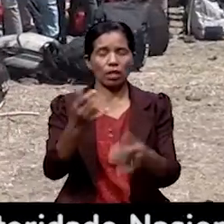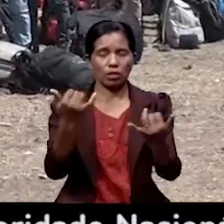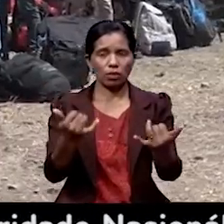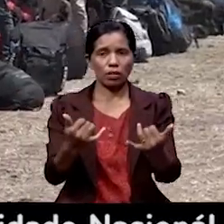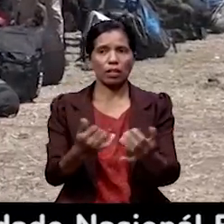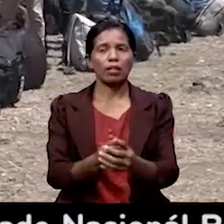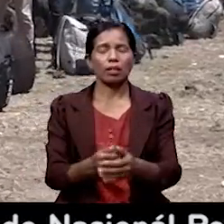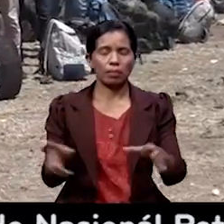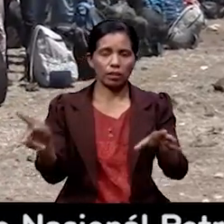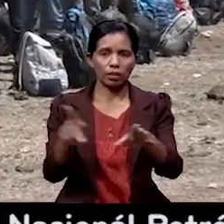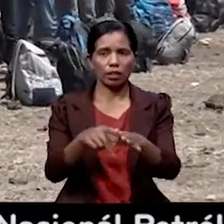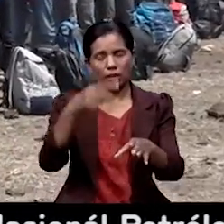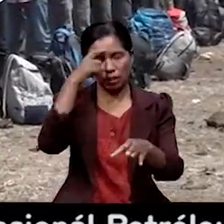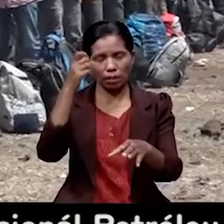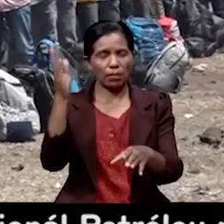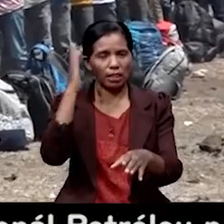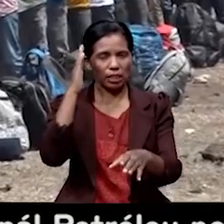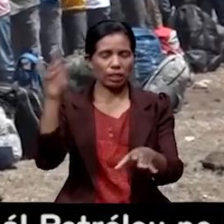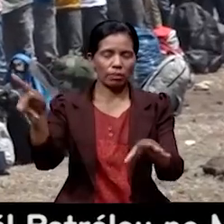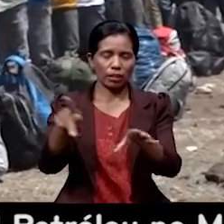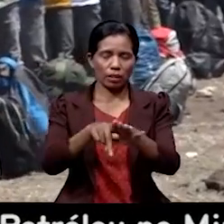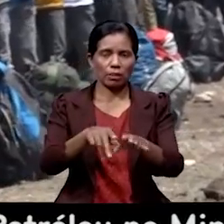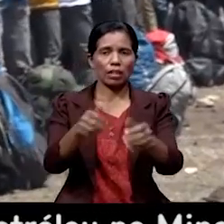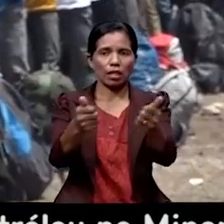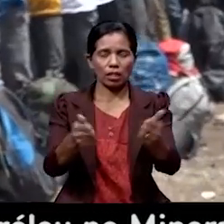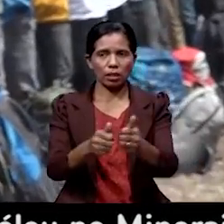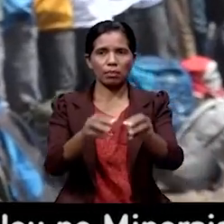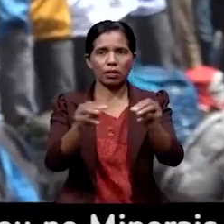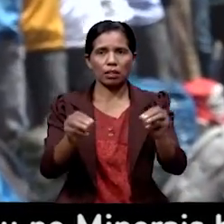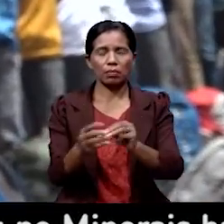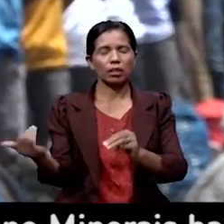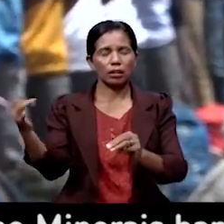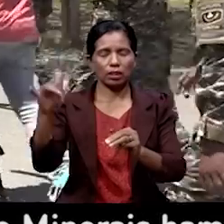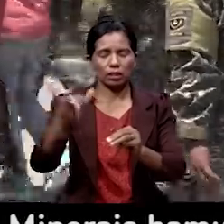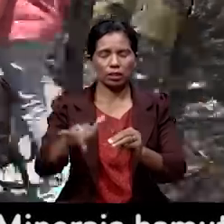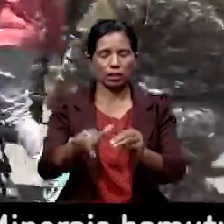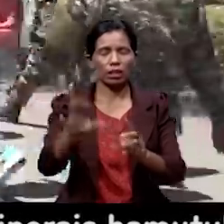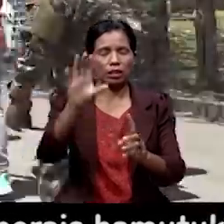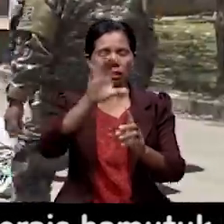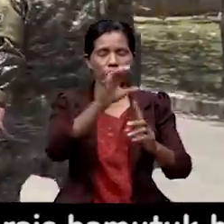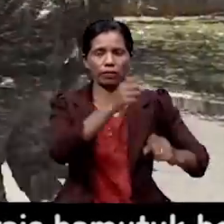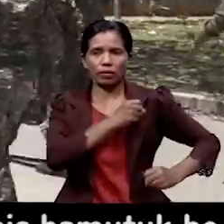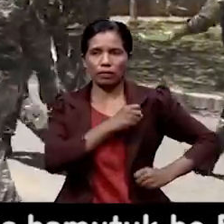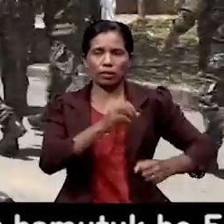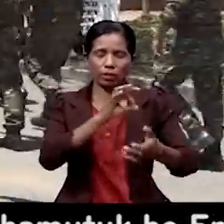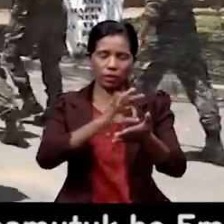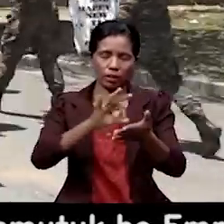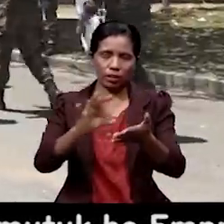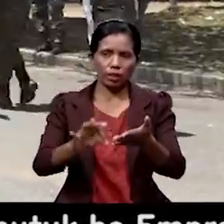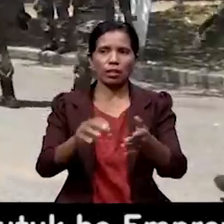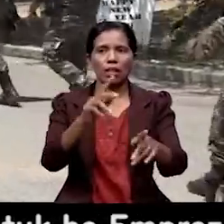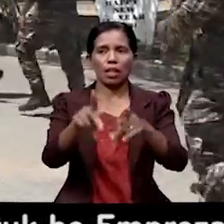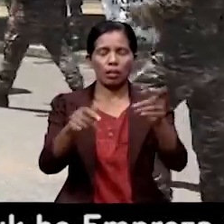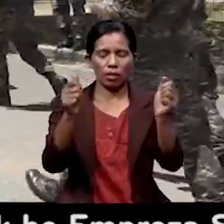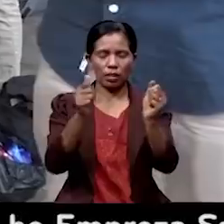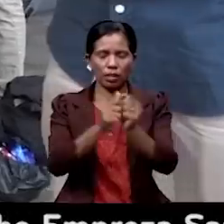ona, tamba desconfie envolve arte marcial. Maibe sira eliminado, komando FFDTL prense keras fali, kadetis